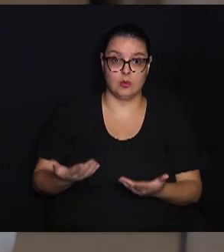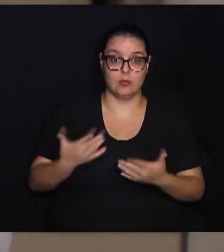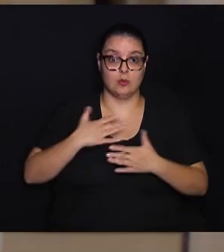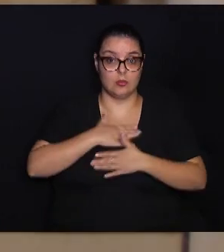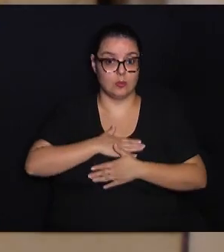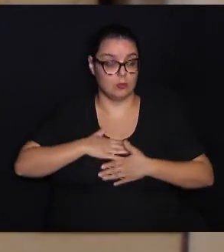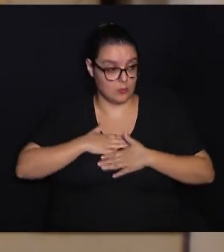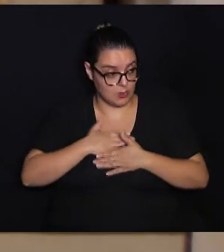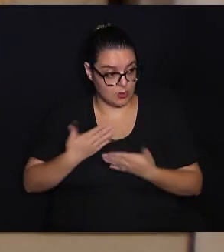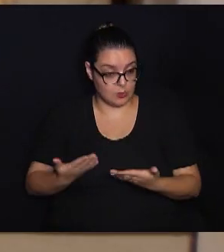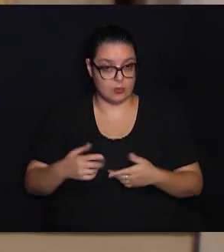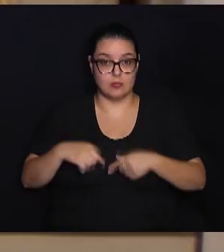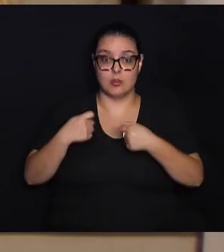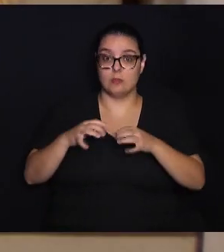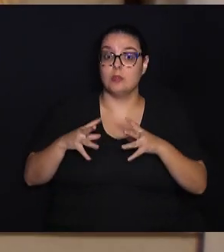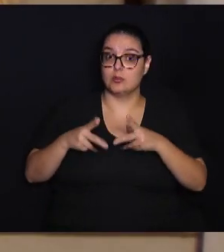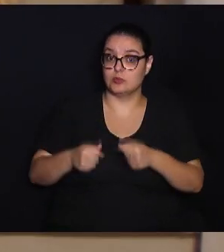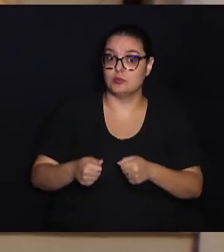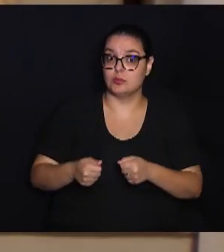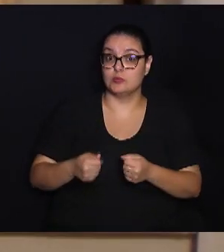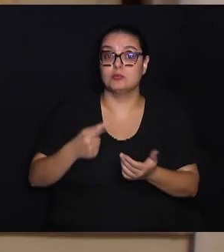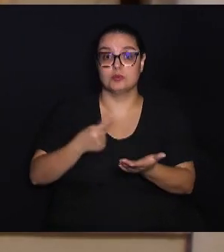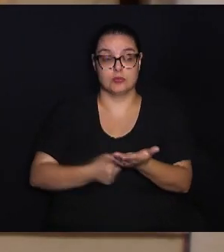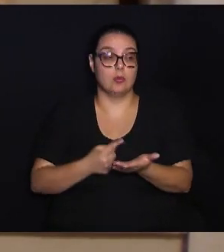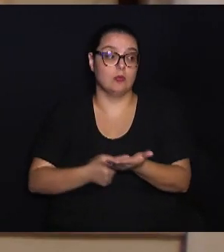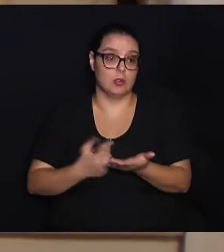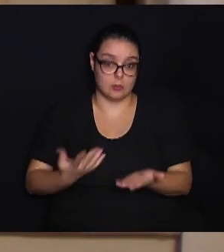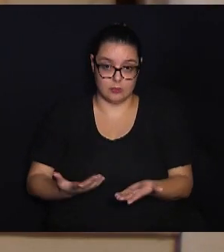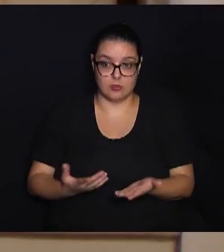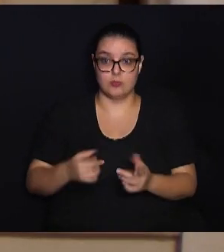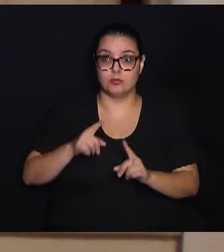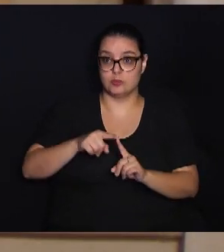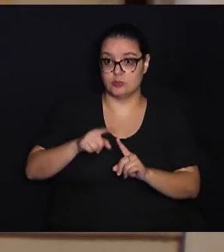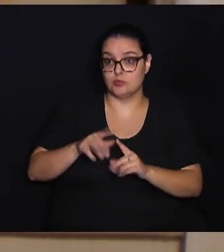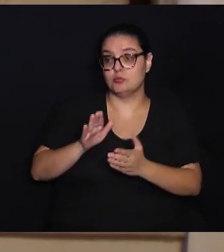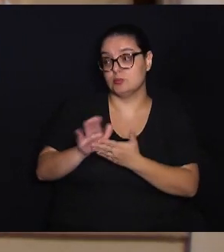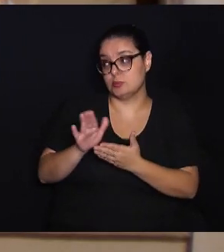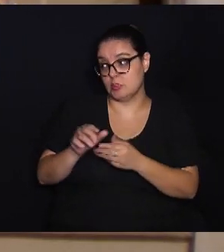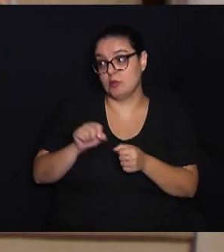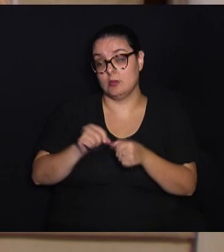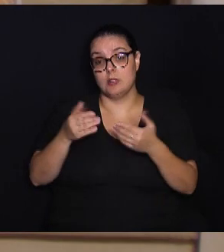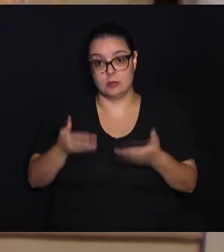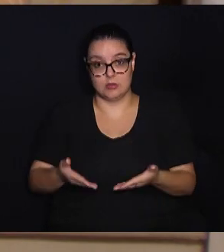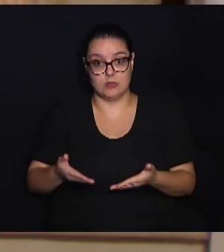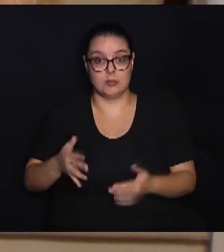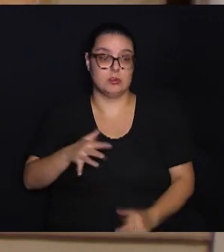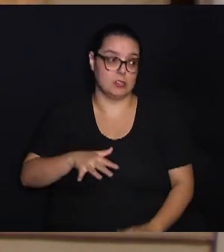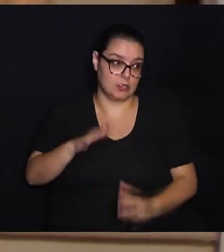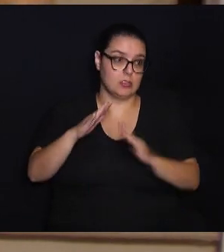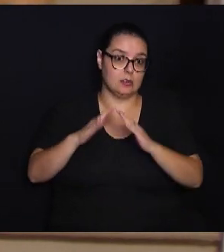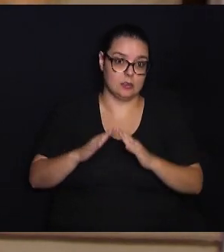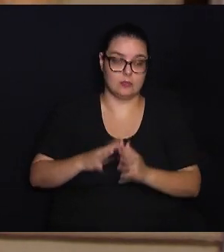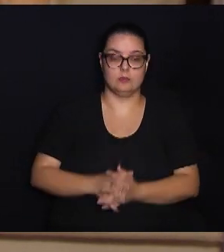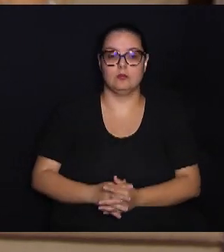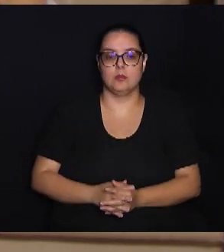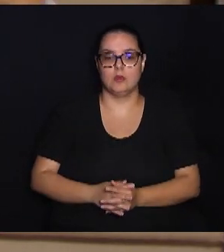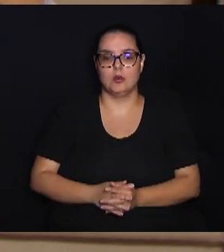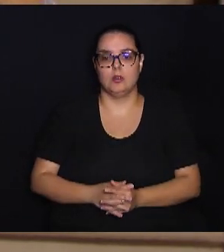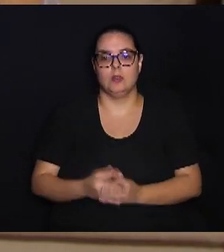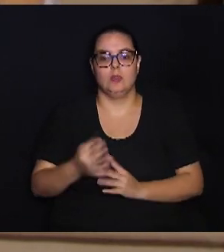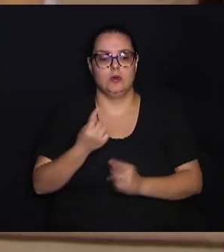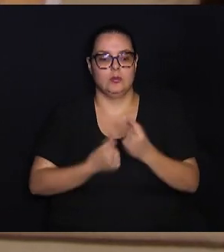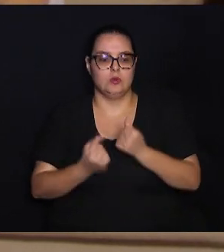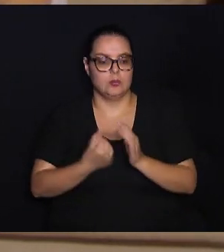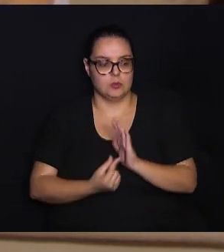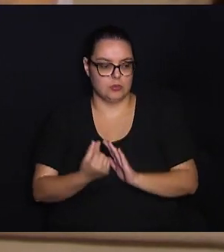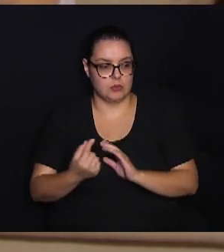seu bem-estar, é necessário que todo mundo esteja comprometido com o tipo de gasto que é realizado ali naquela residência. O